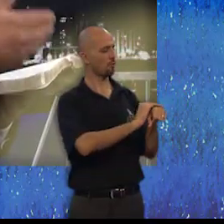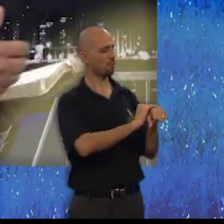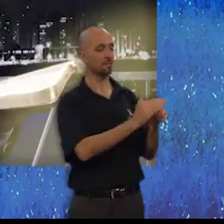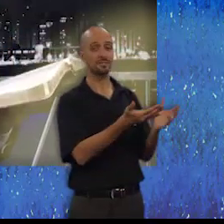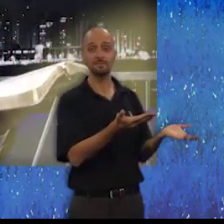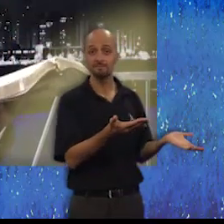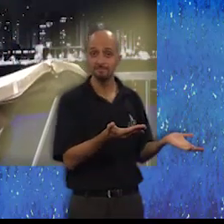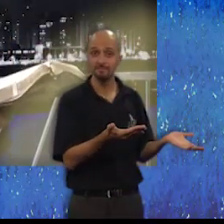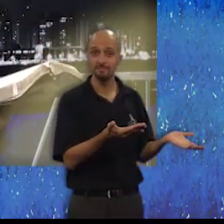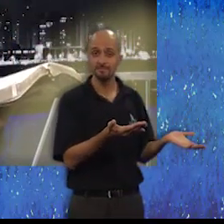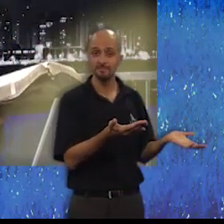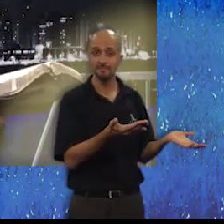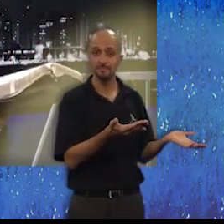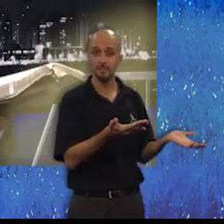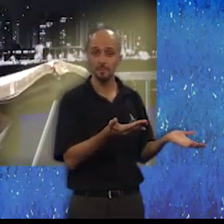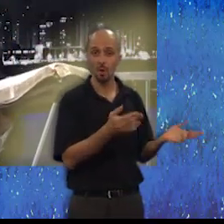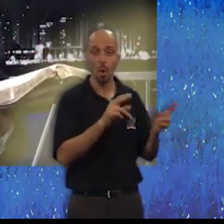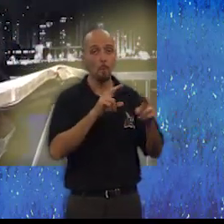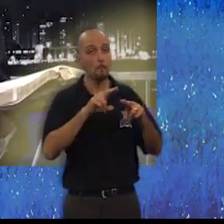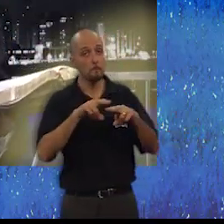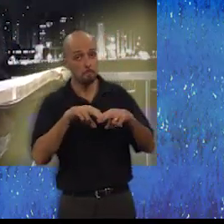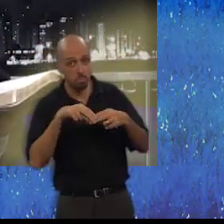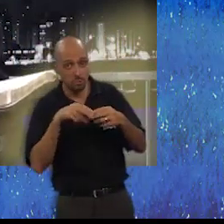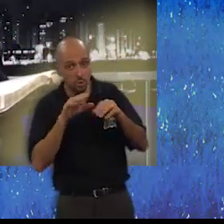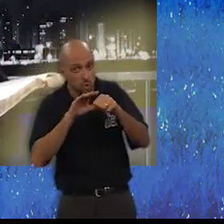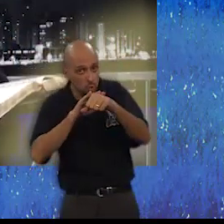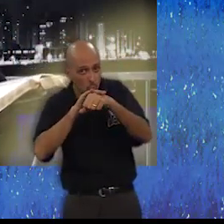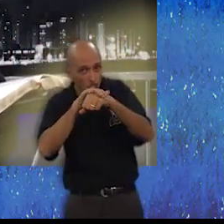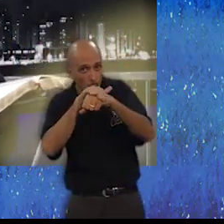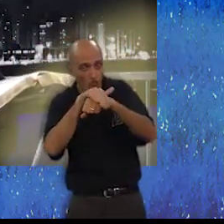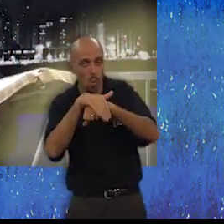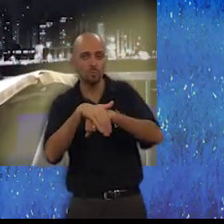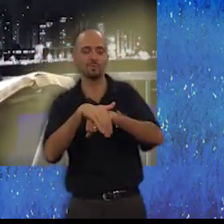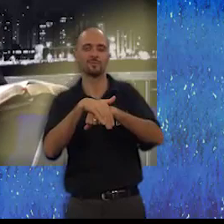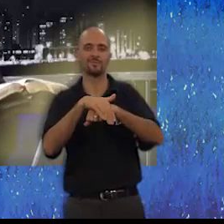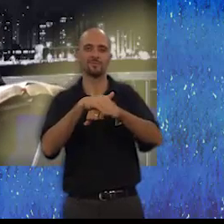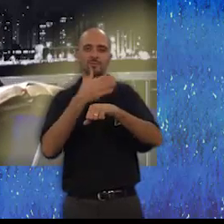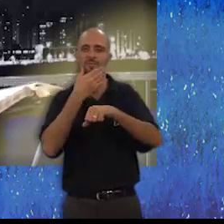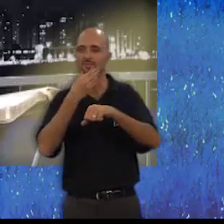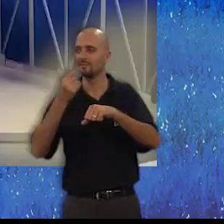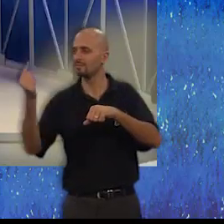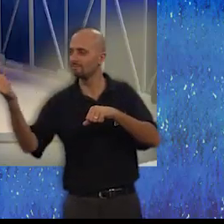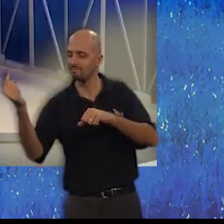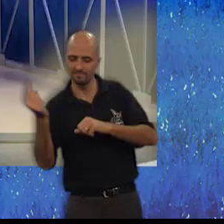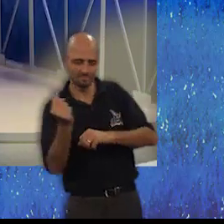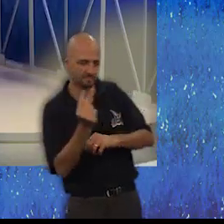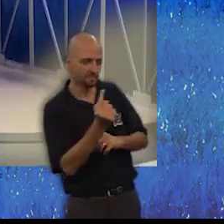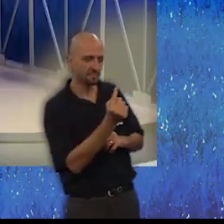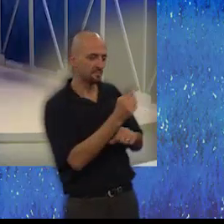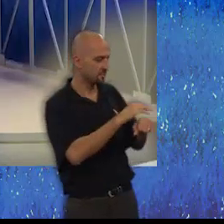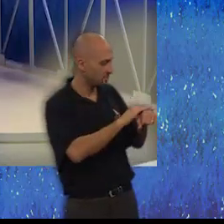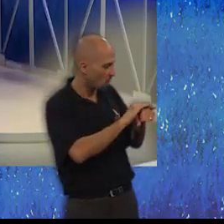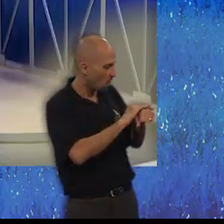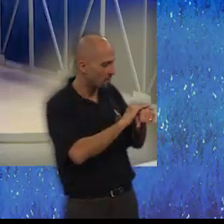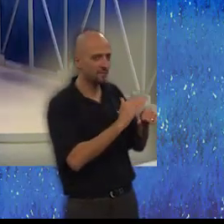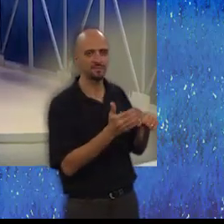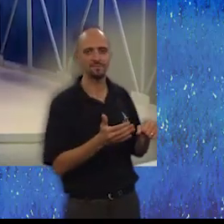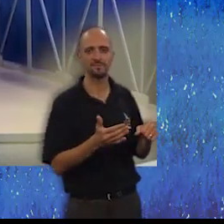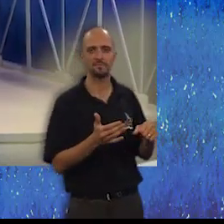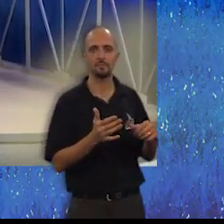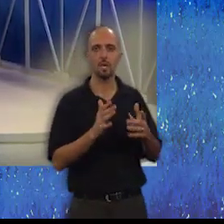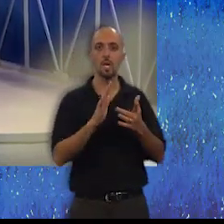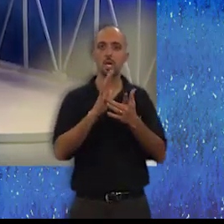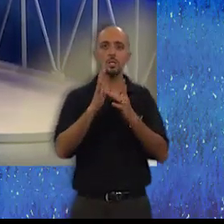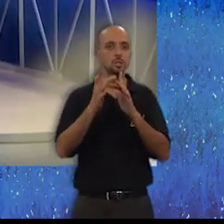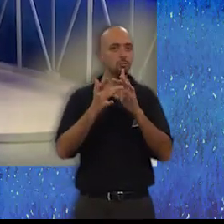para tirar suas dúvidas. Então Nicodemos foi à noite procurar Jesus. Jesus é tão